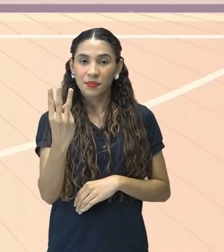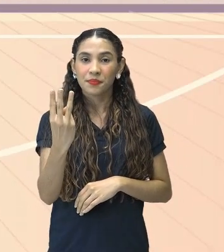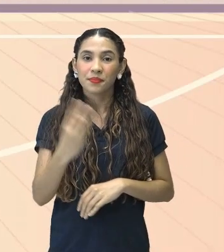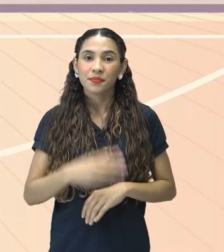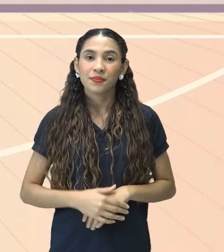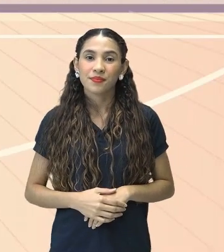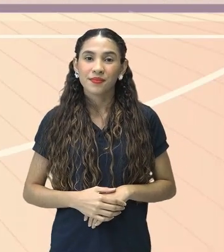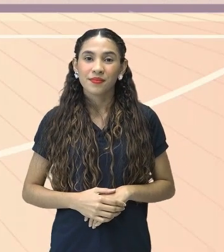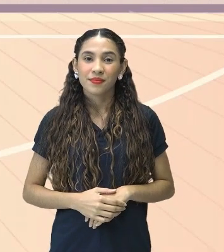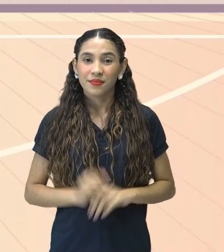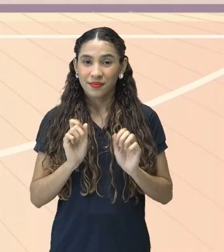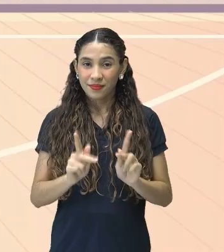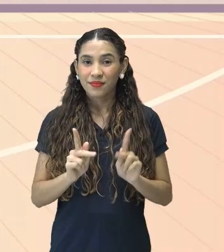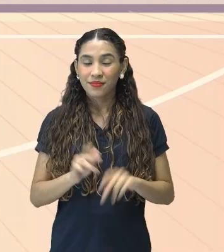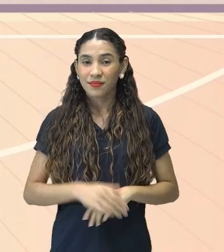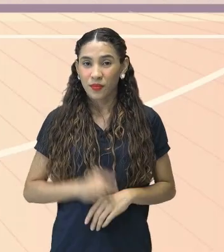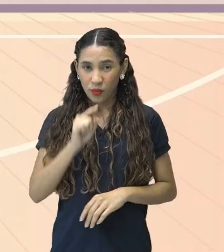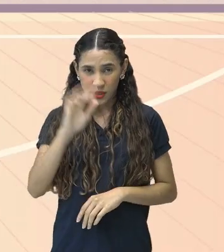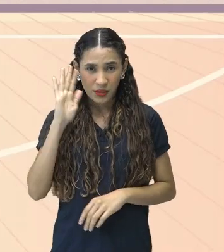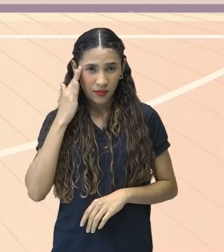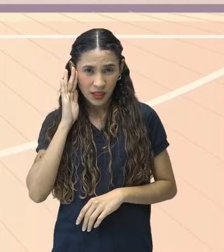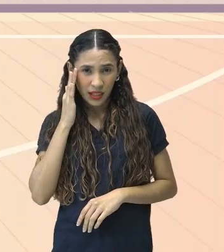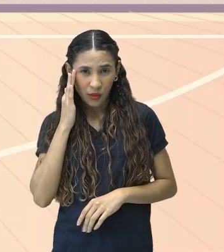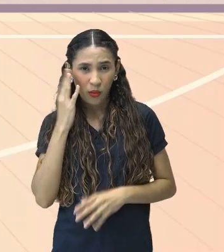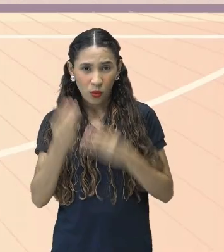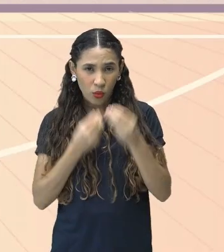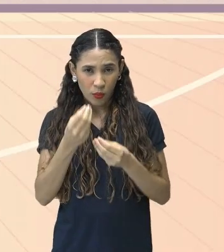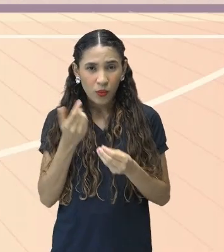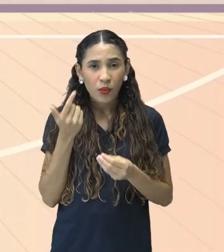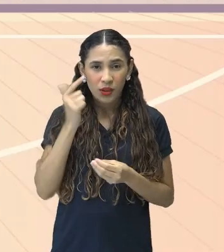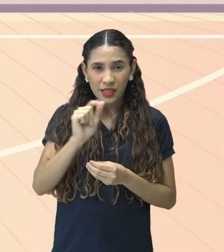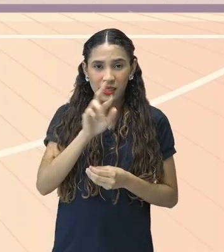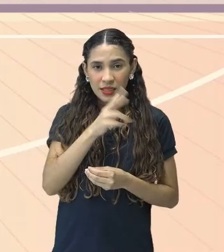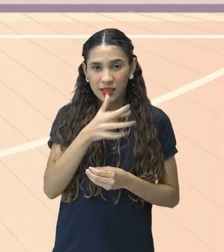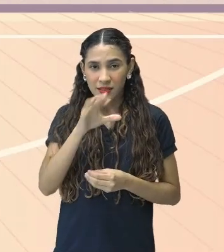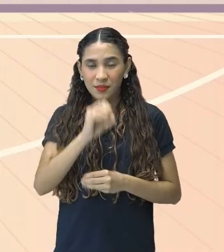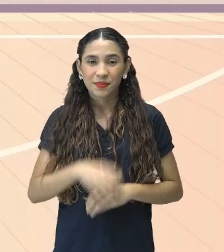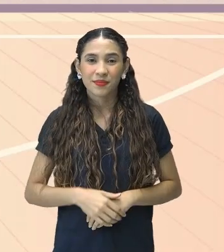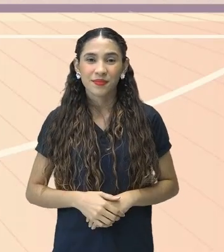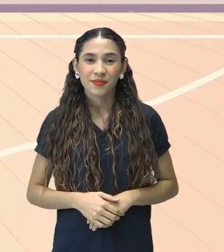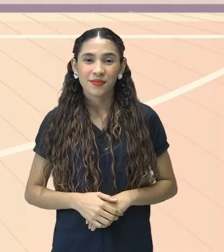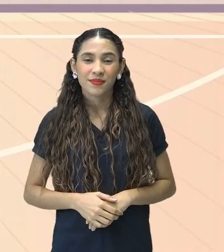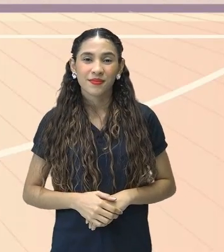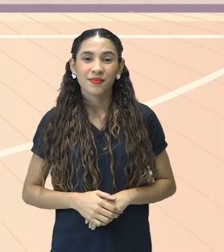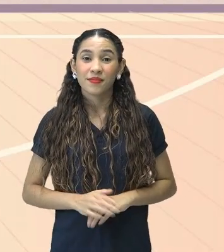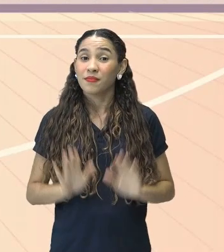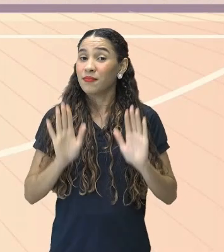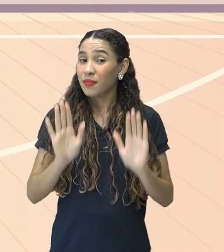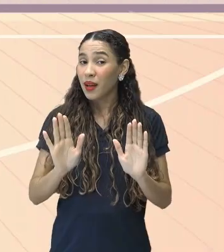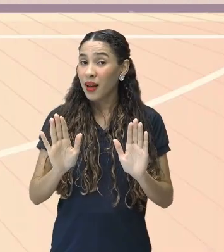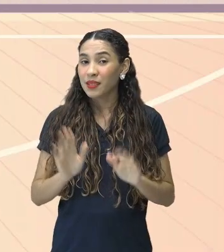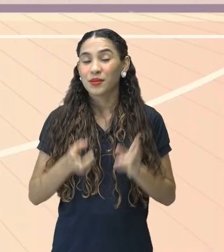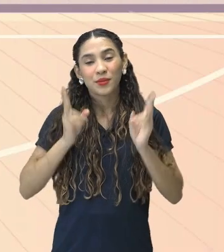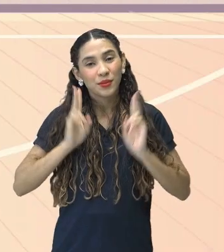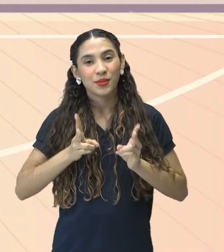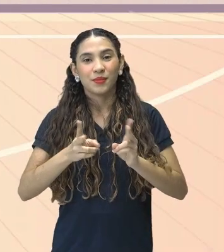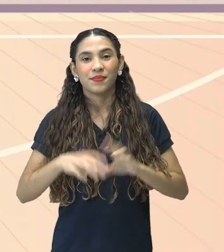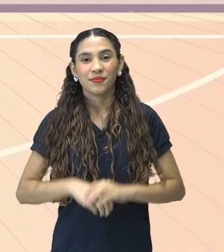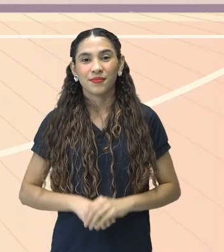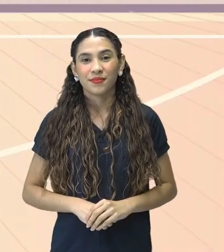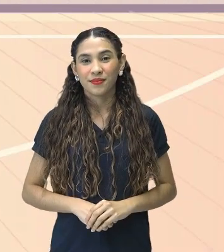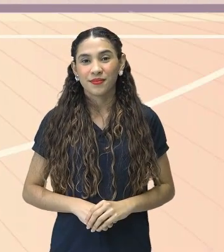3. Ok? Deu para entender como é que funciona a nossa razão? Né? Mas, vamos